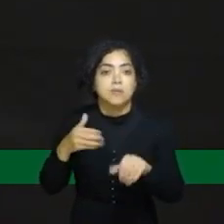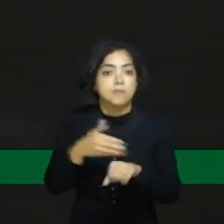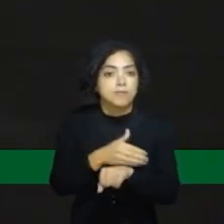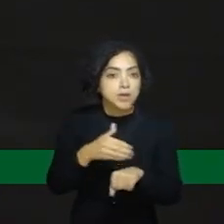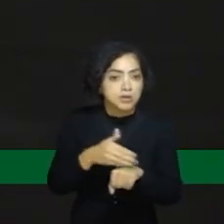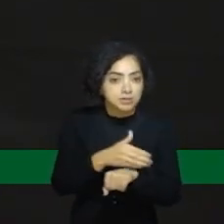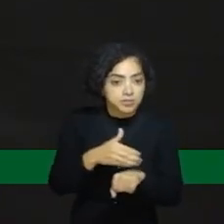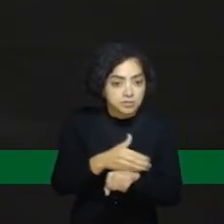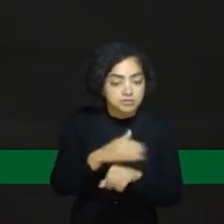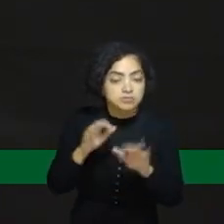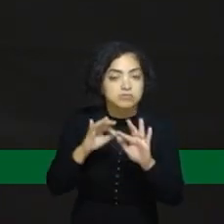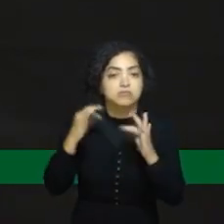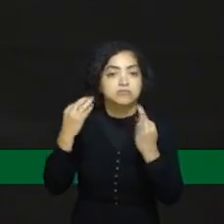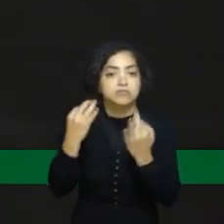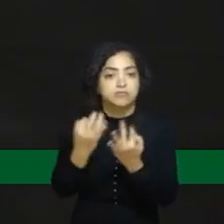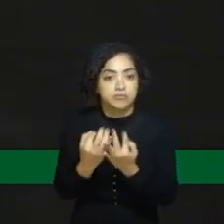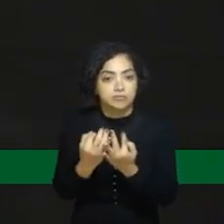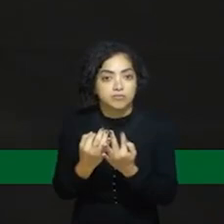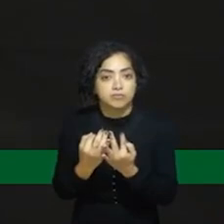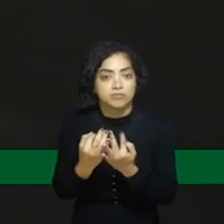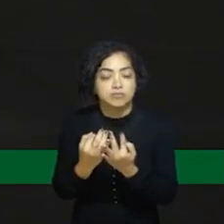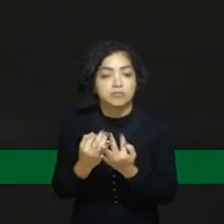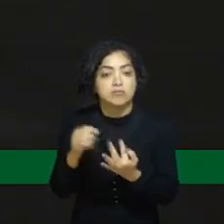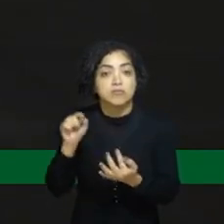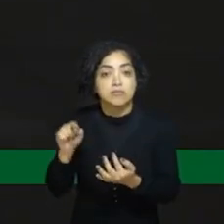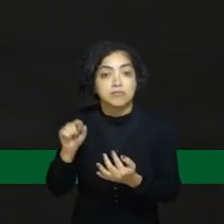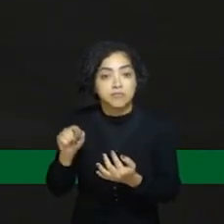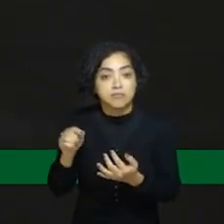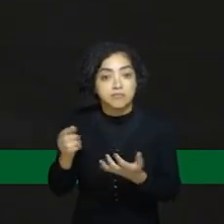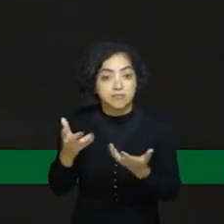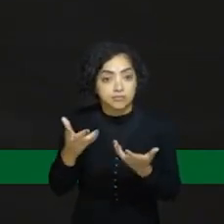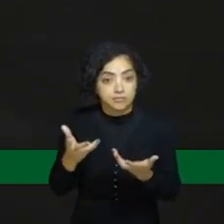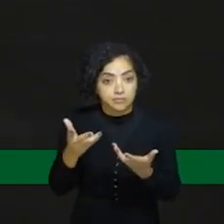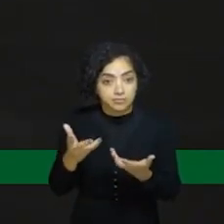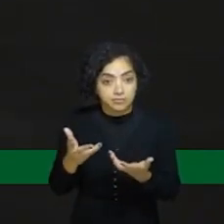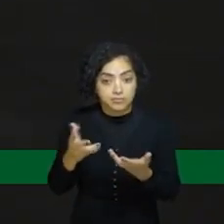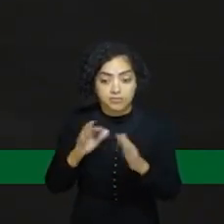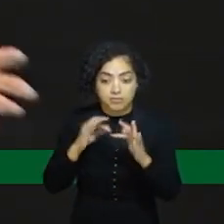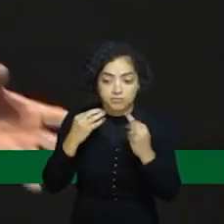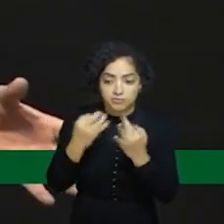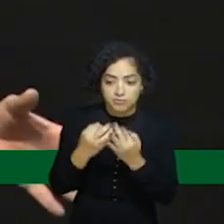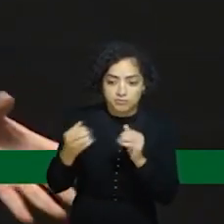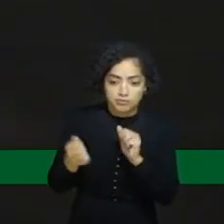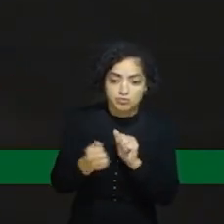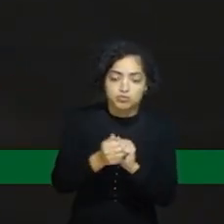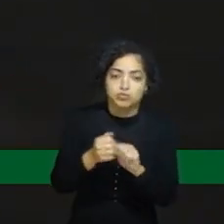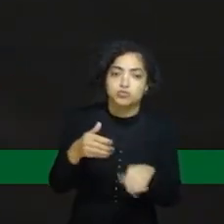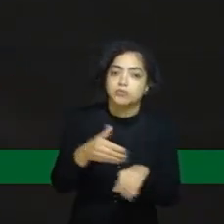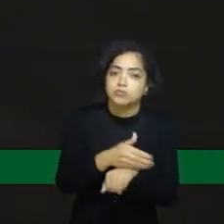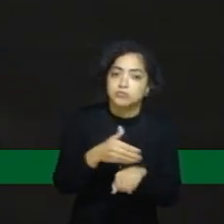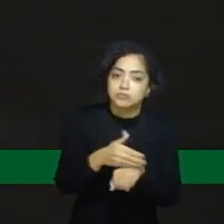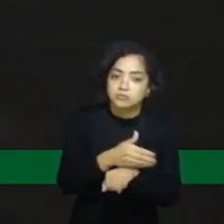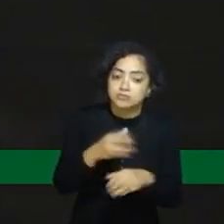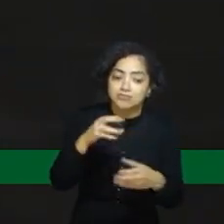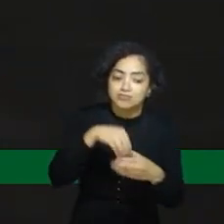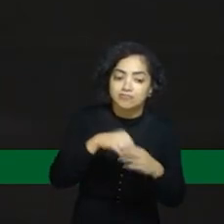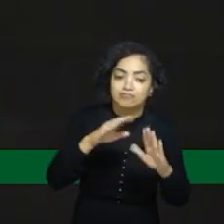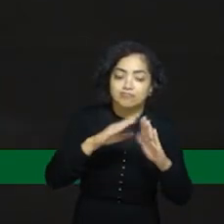da família. O conceito dele era trazer justamente as famílias para participarem dentro da